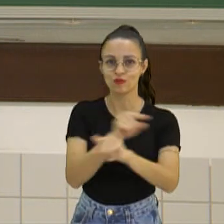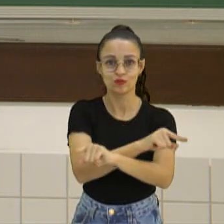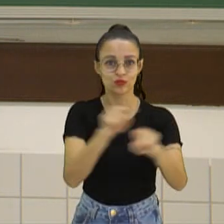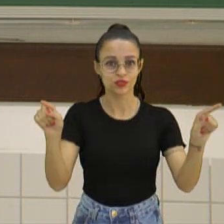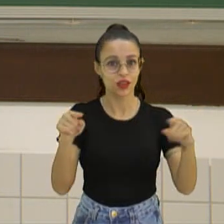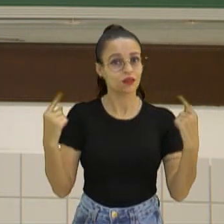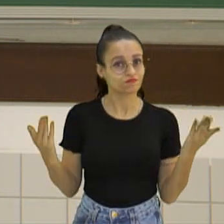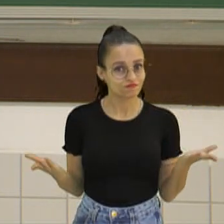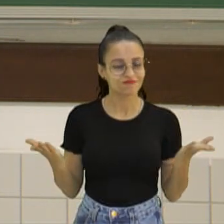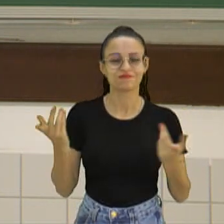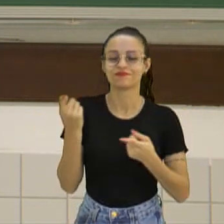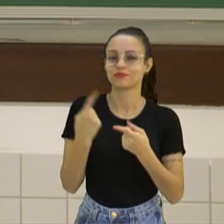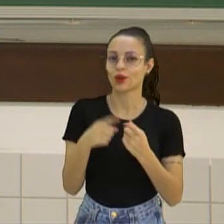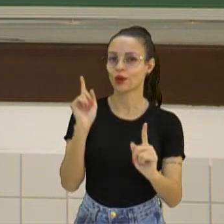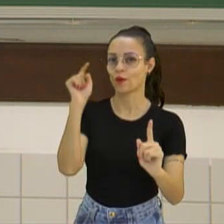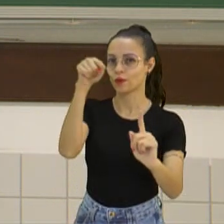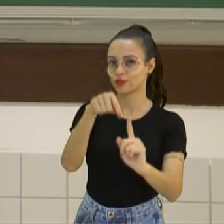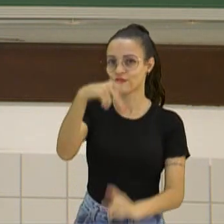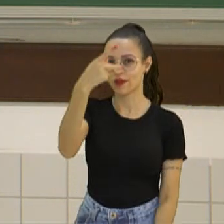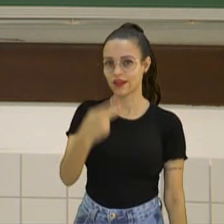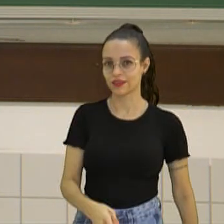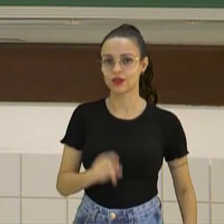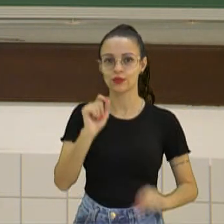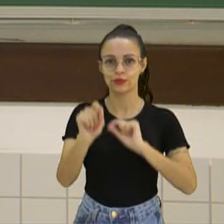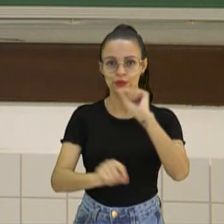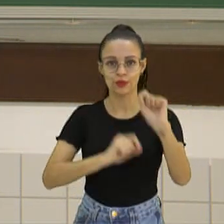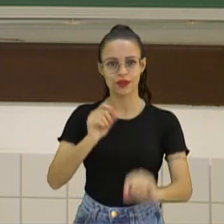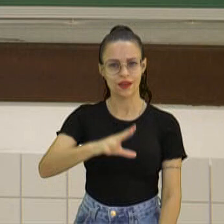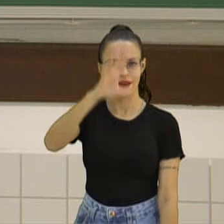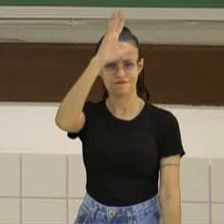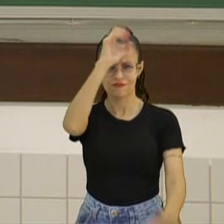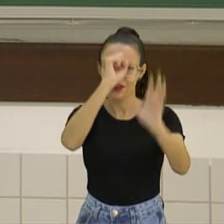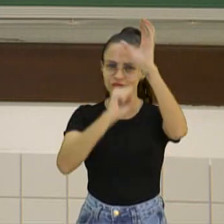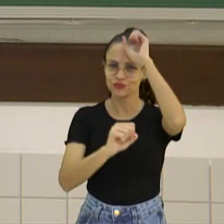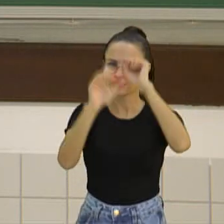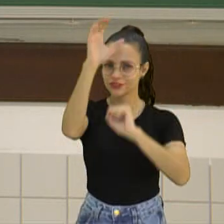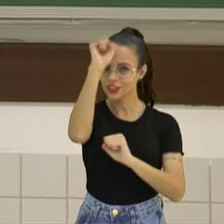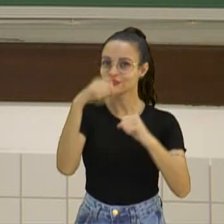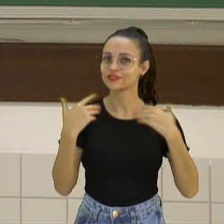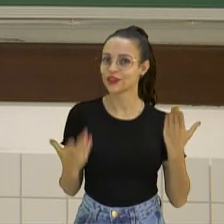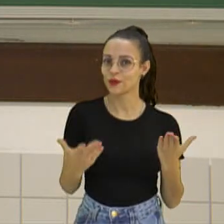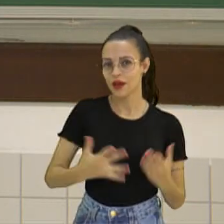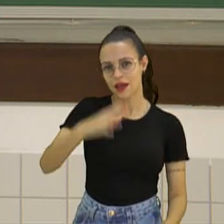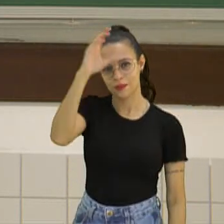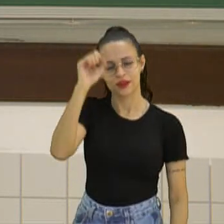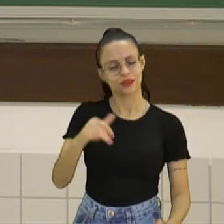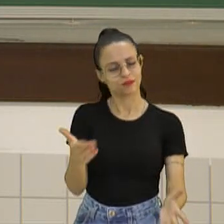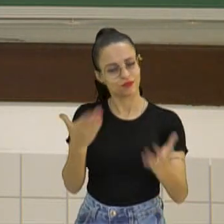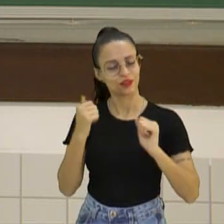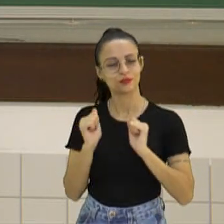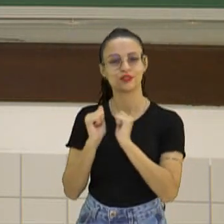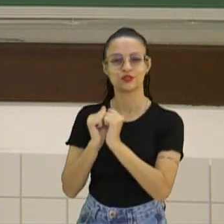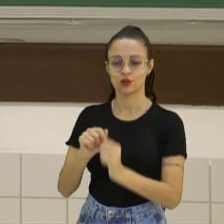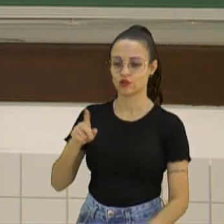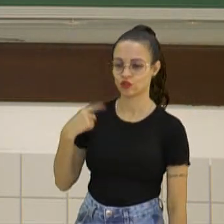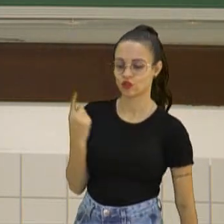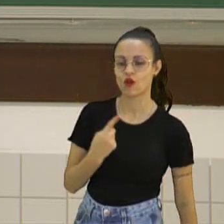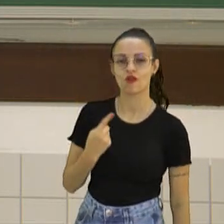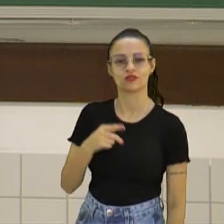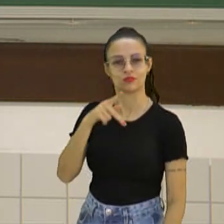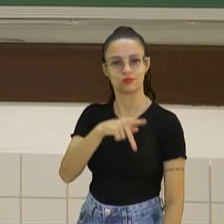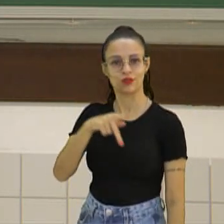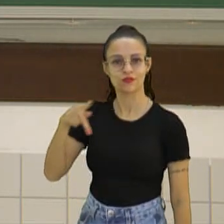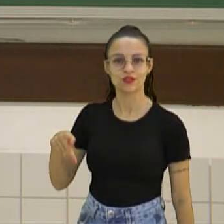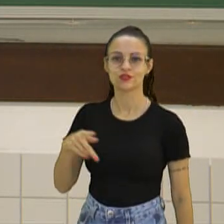afinal de contas o objetivo aqui é aprendizagem E aí Nós aprendemos todos juntos nós equipe